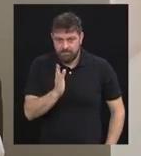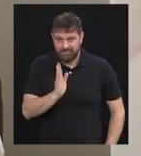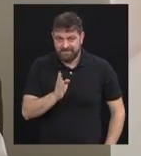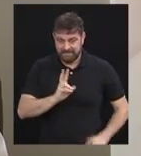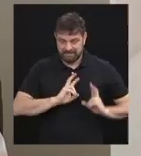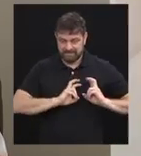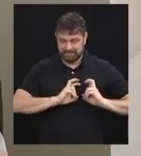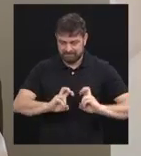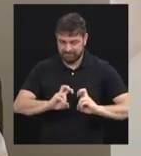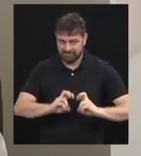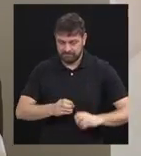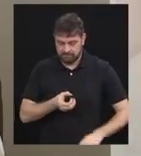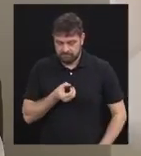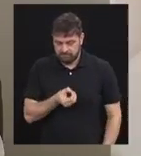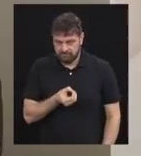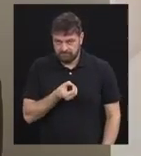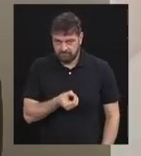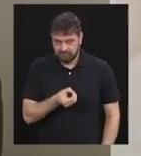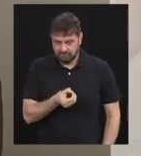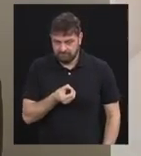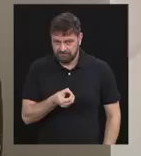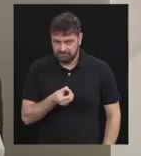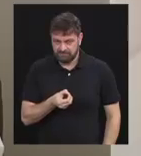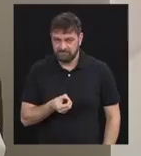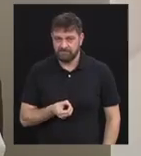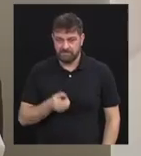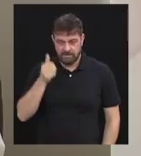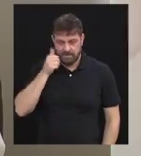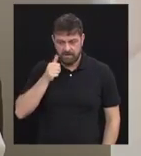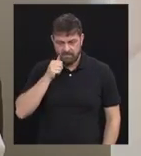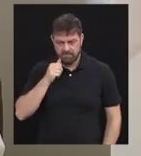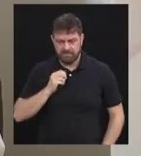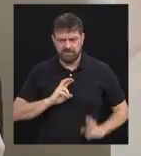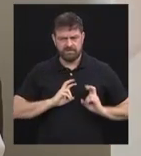é bastante grande para você poder detectar